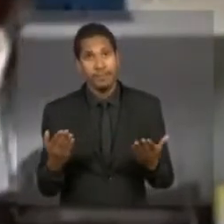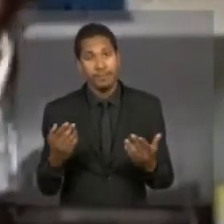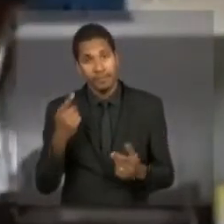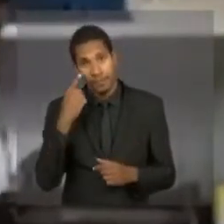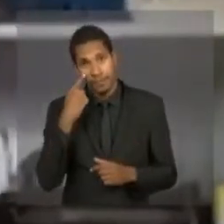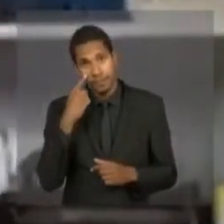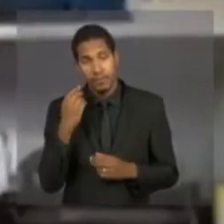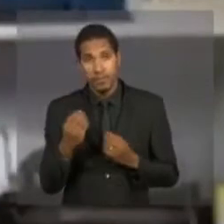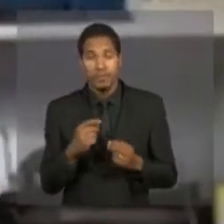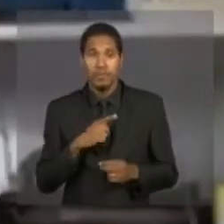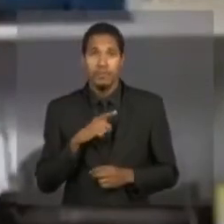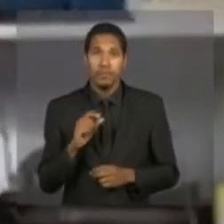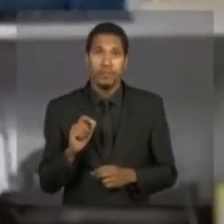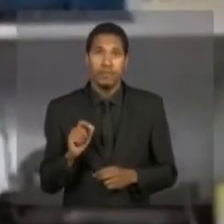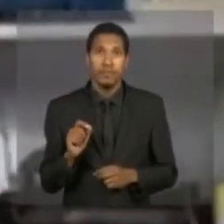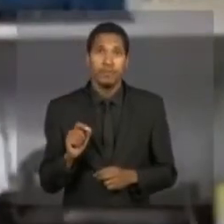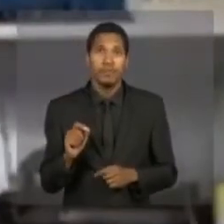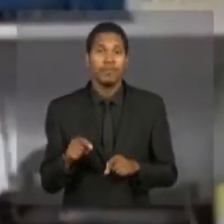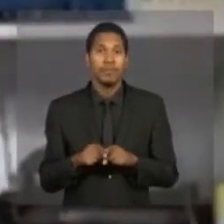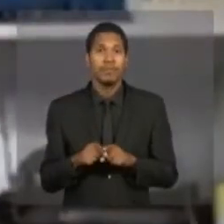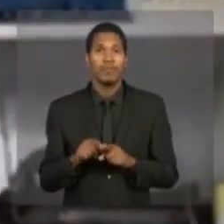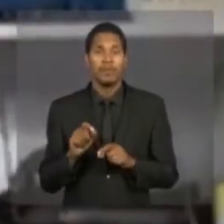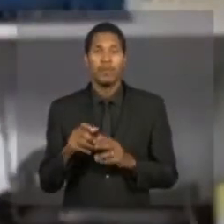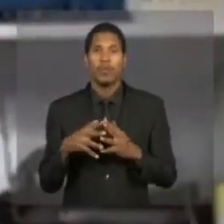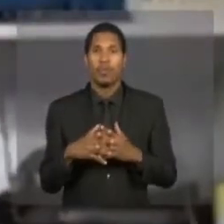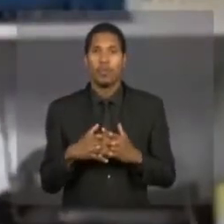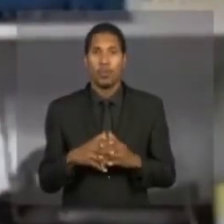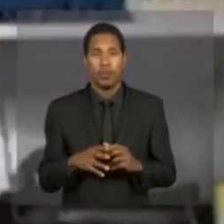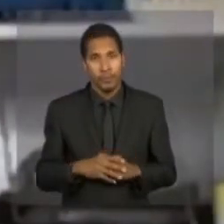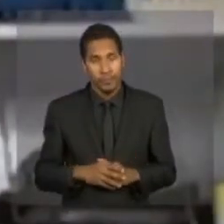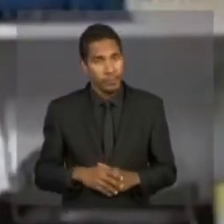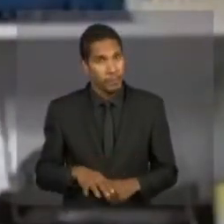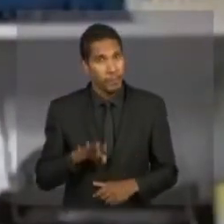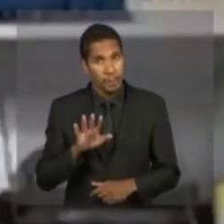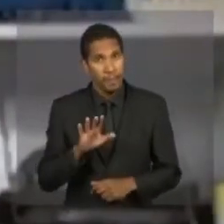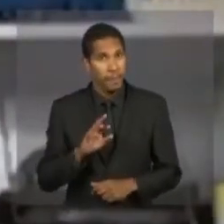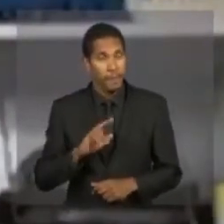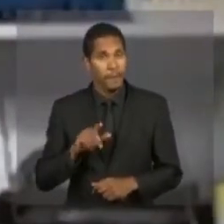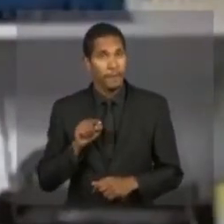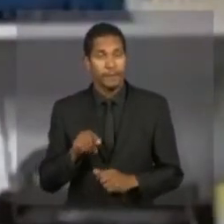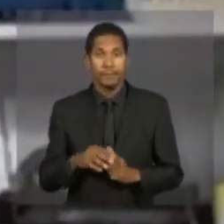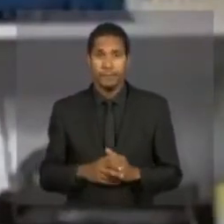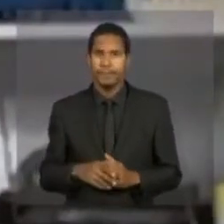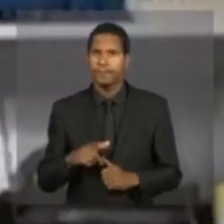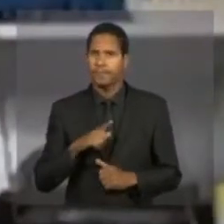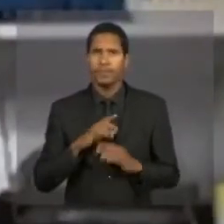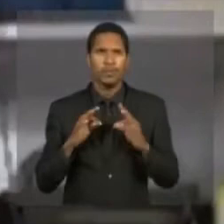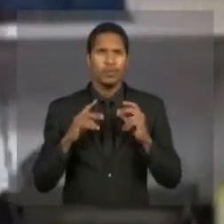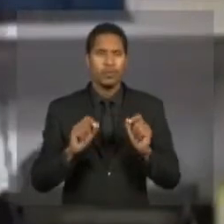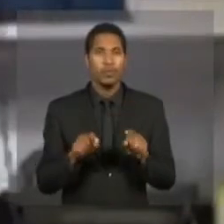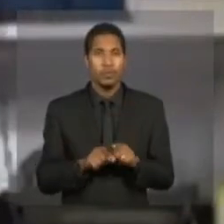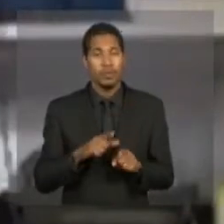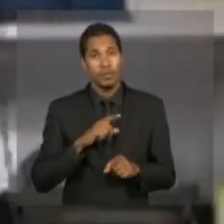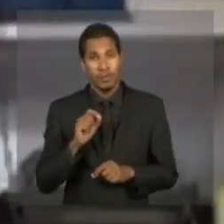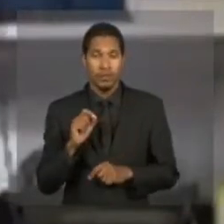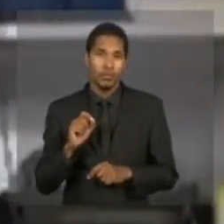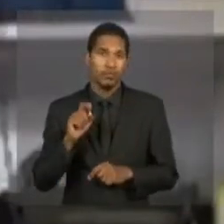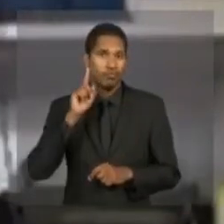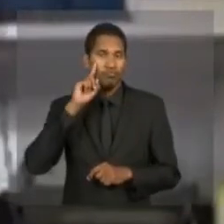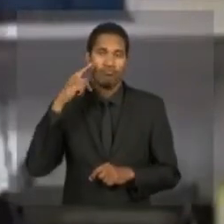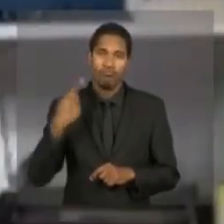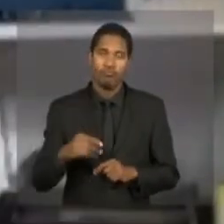instalações físicas, algumas intervenções são bem complicadas, mas não é só isso. Tem toda a dinâmica de um dia na